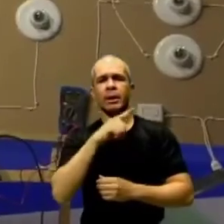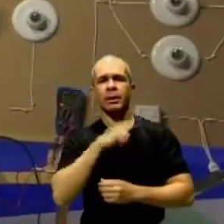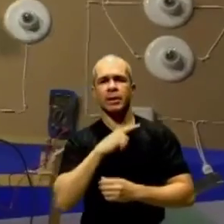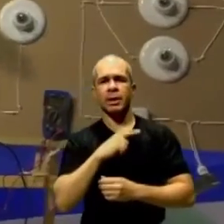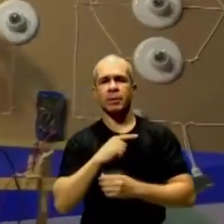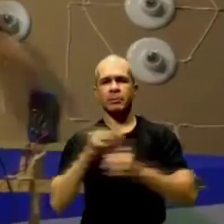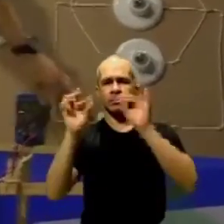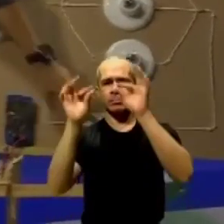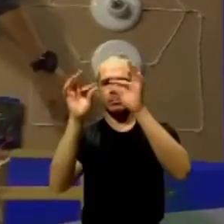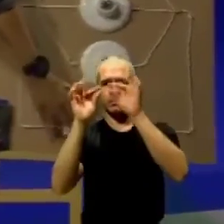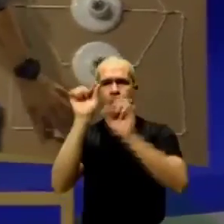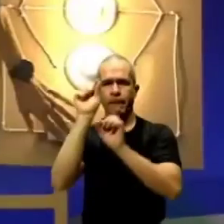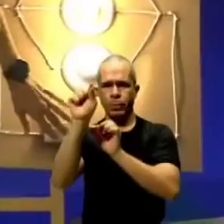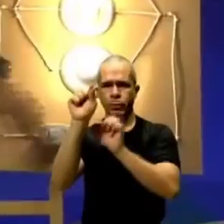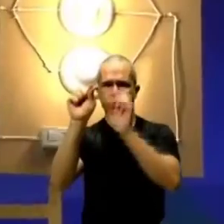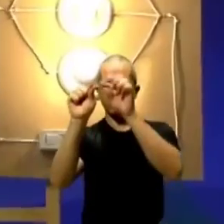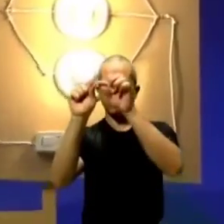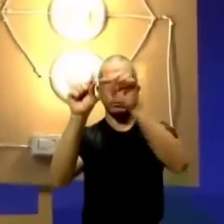aqui,